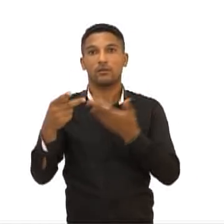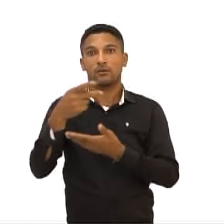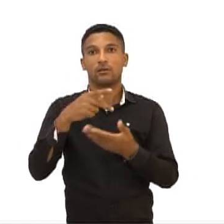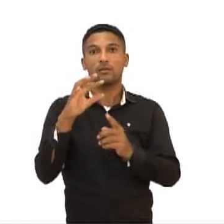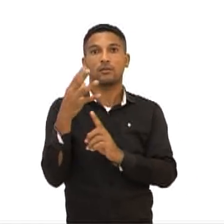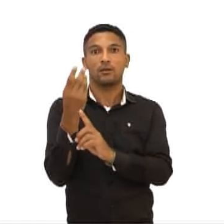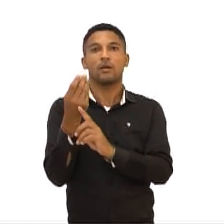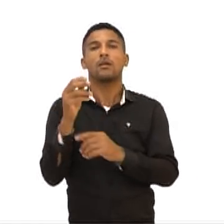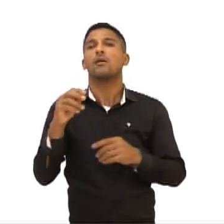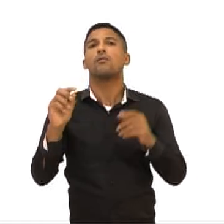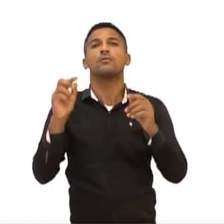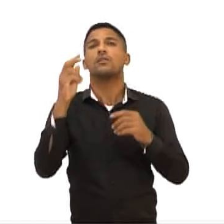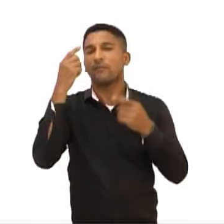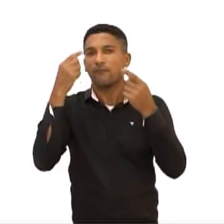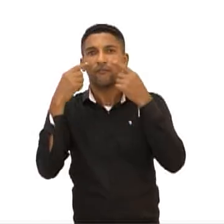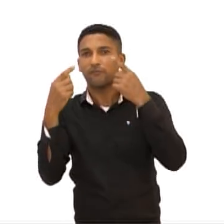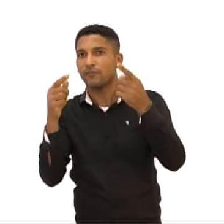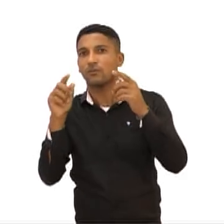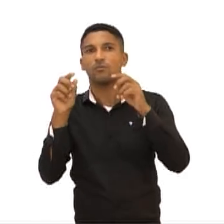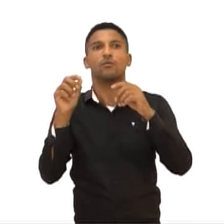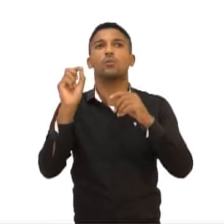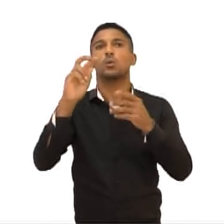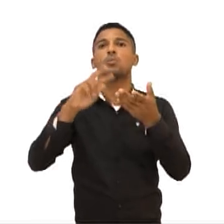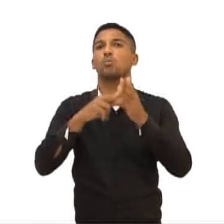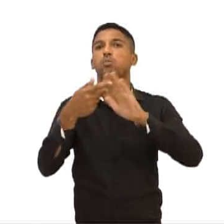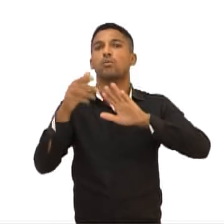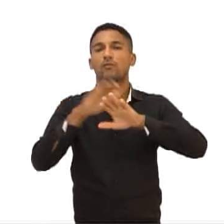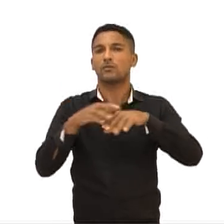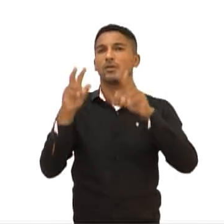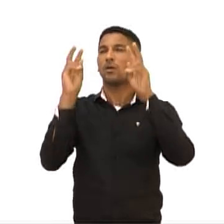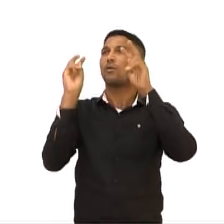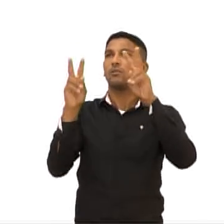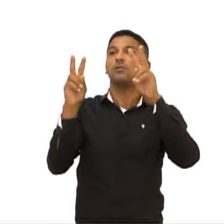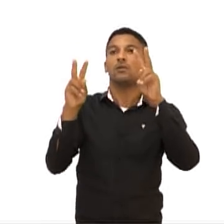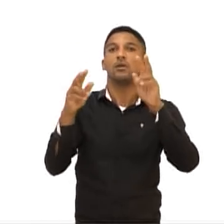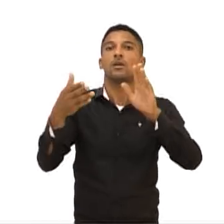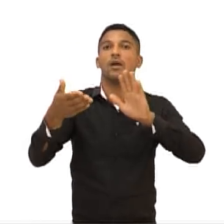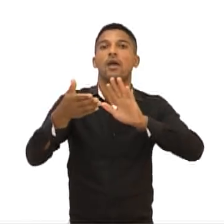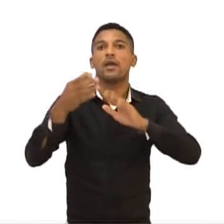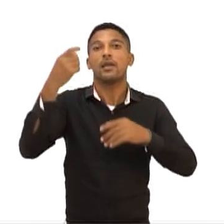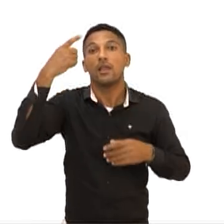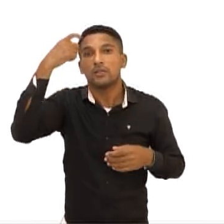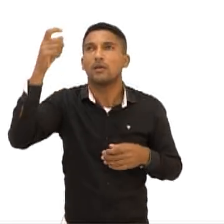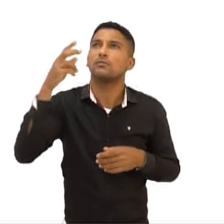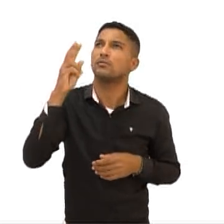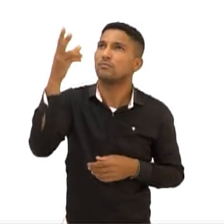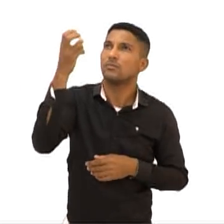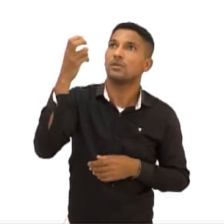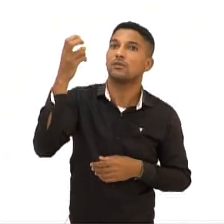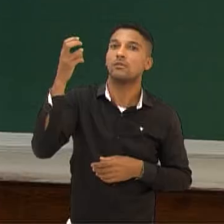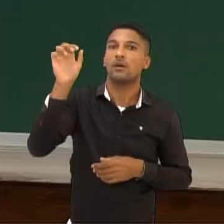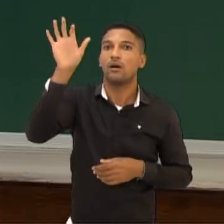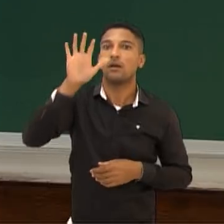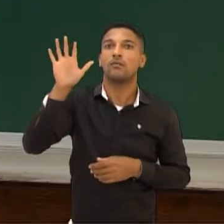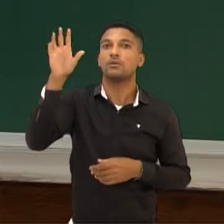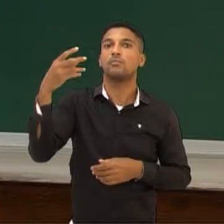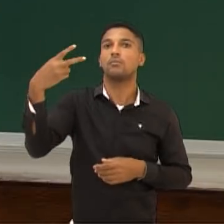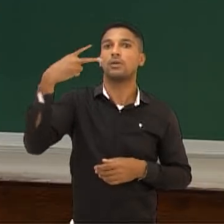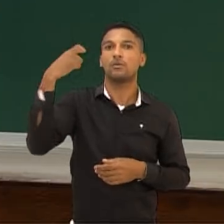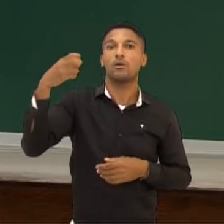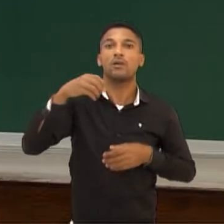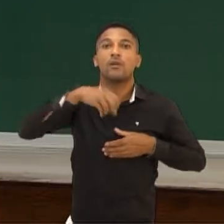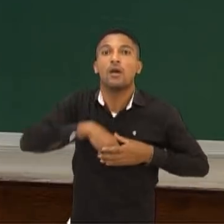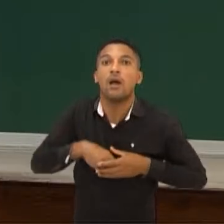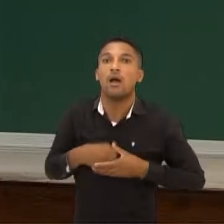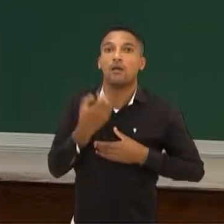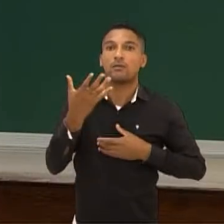de criação que você tem? Então, imagina, né? Você olha a imagem, o que ela te propõe? Que ideia ela te traz? O que ela vai fazer brotar